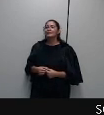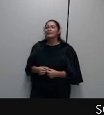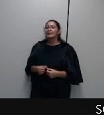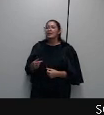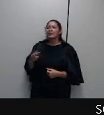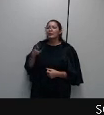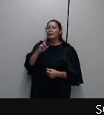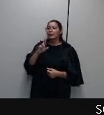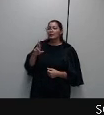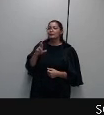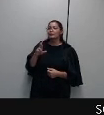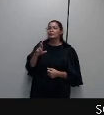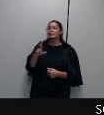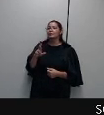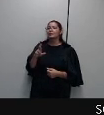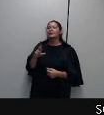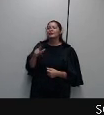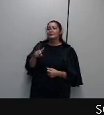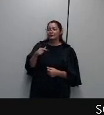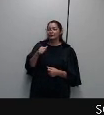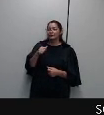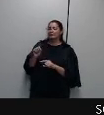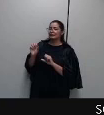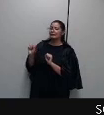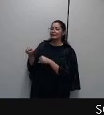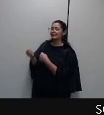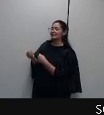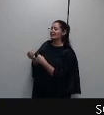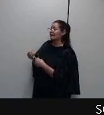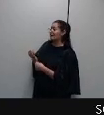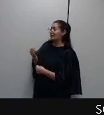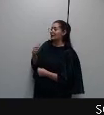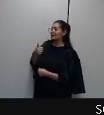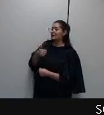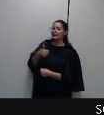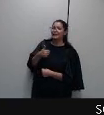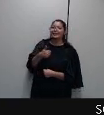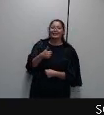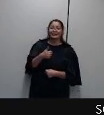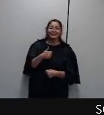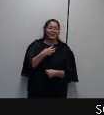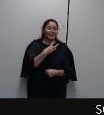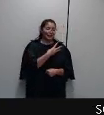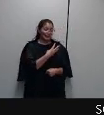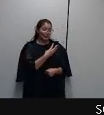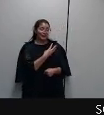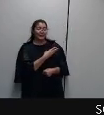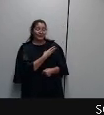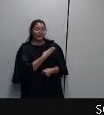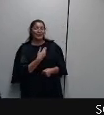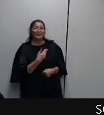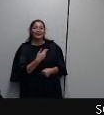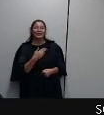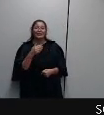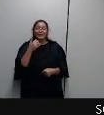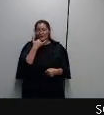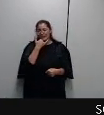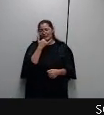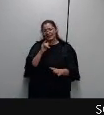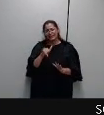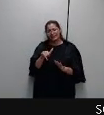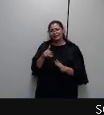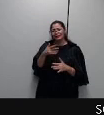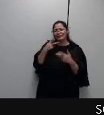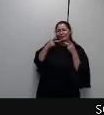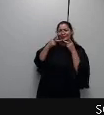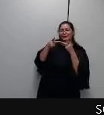relator vossa excelência é 8:43 eu peço perdão se o seu não tinha anunciado mano eu quero